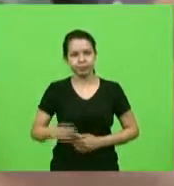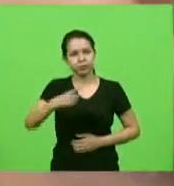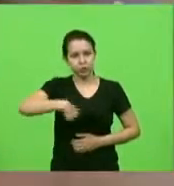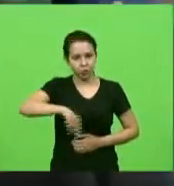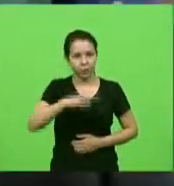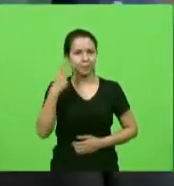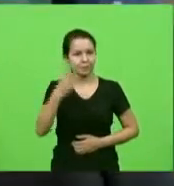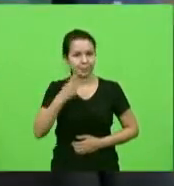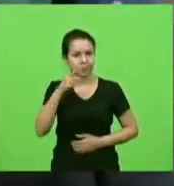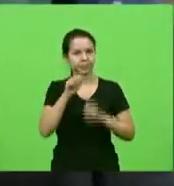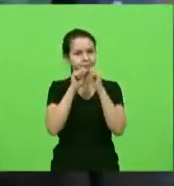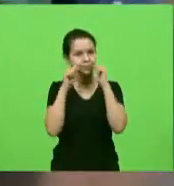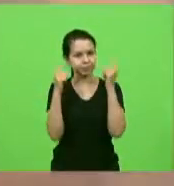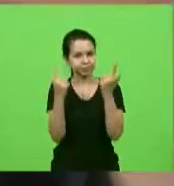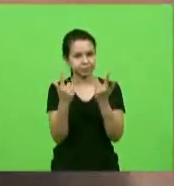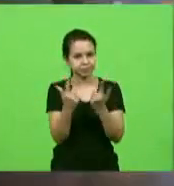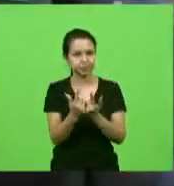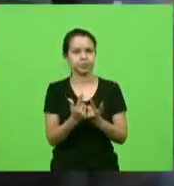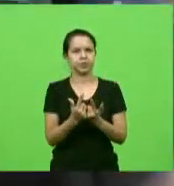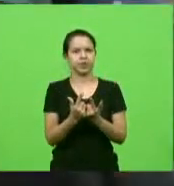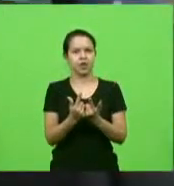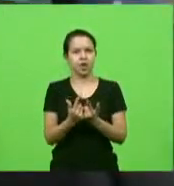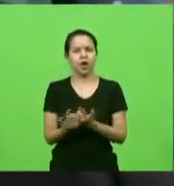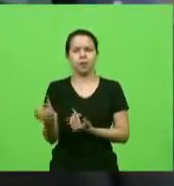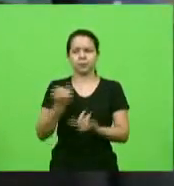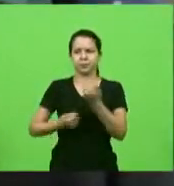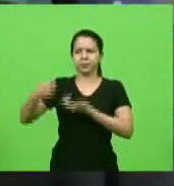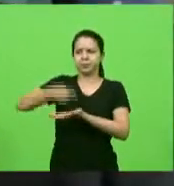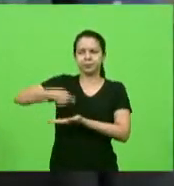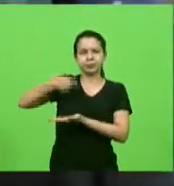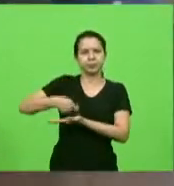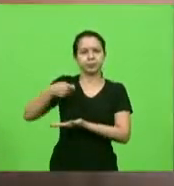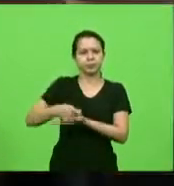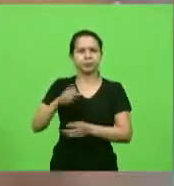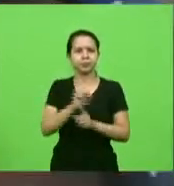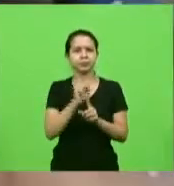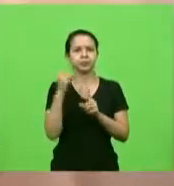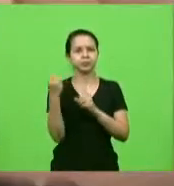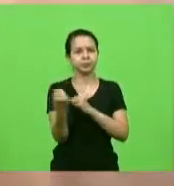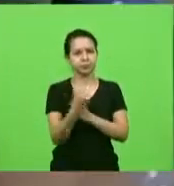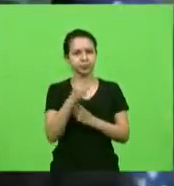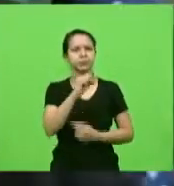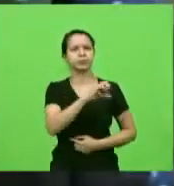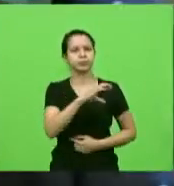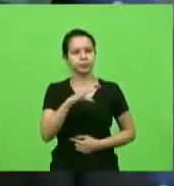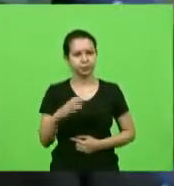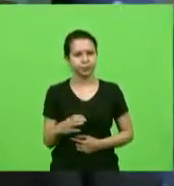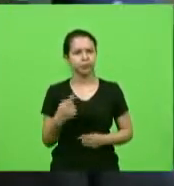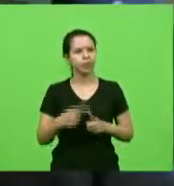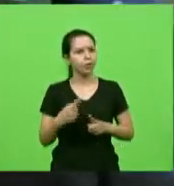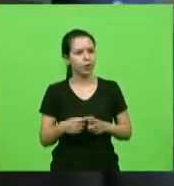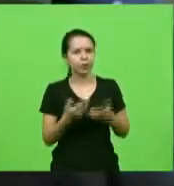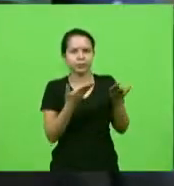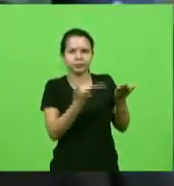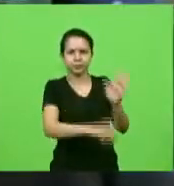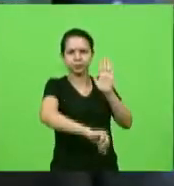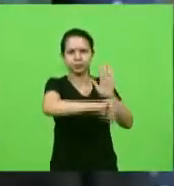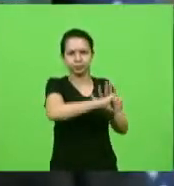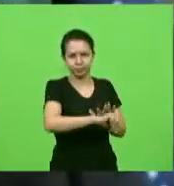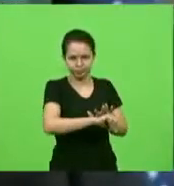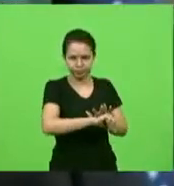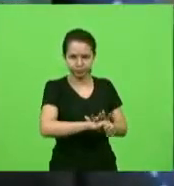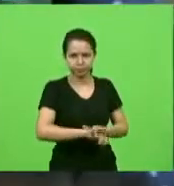desta Casa Legislativa, recebemos inúmeras cobranças da sociedade catarinense pelo estabelecimento desta lamentável e criminosa